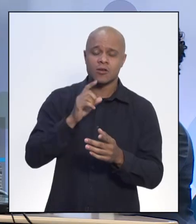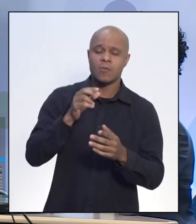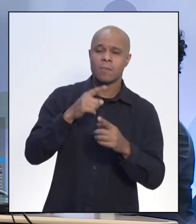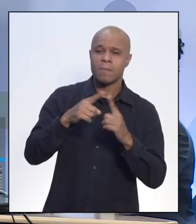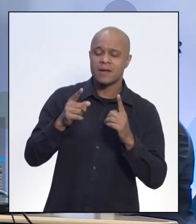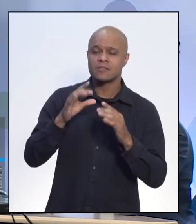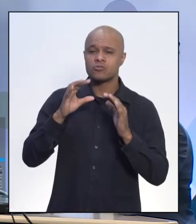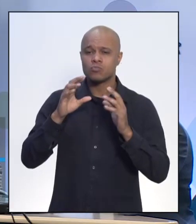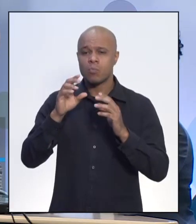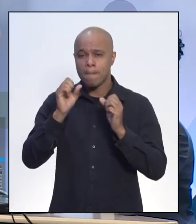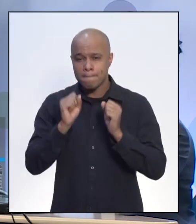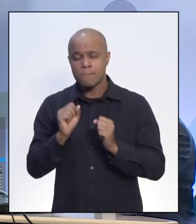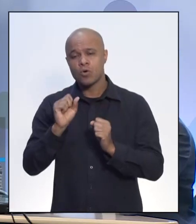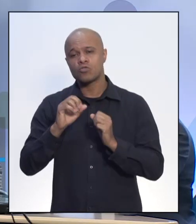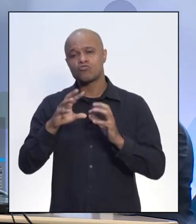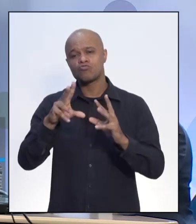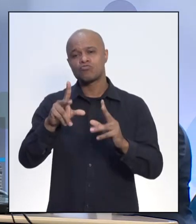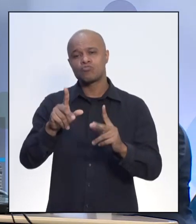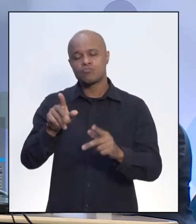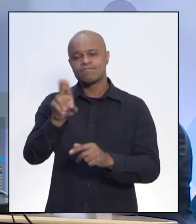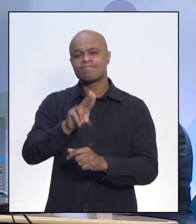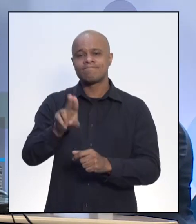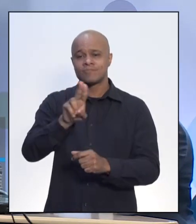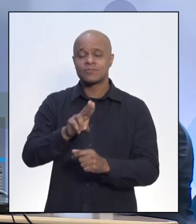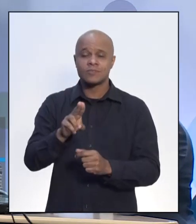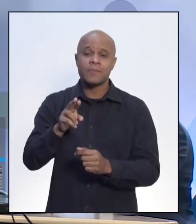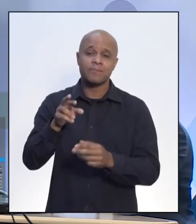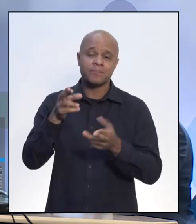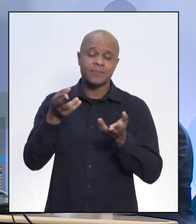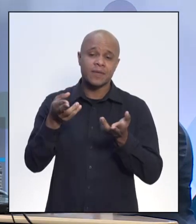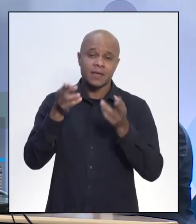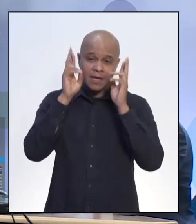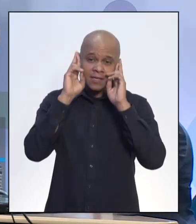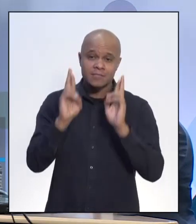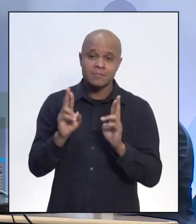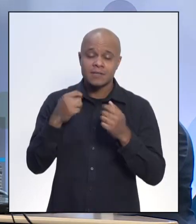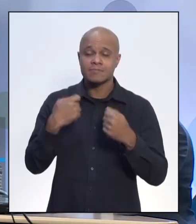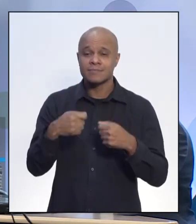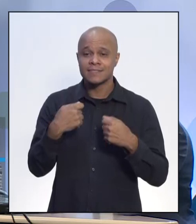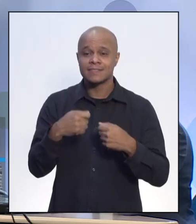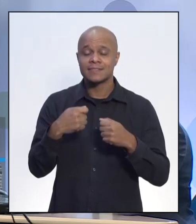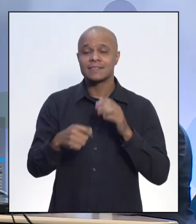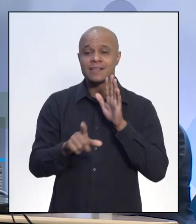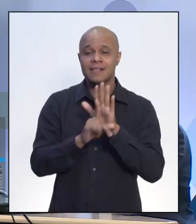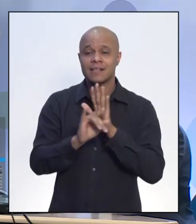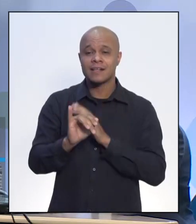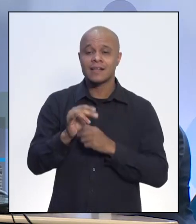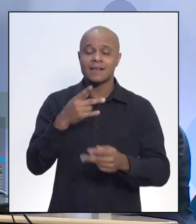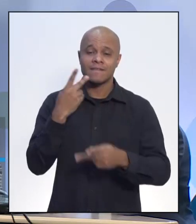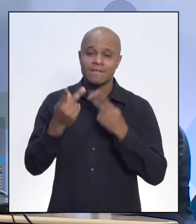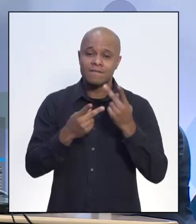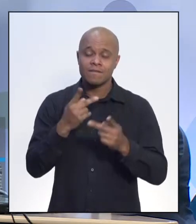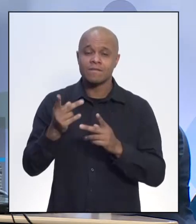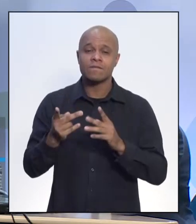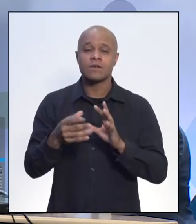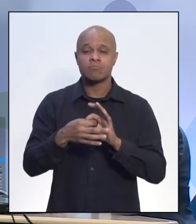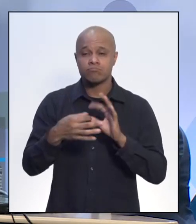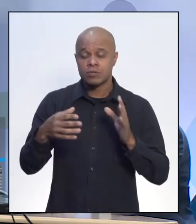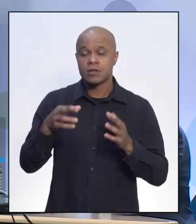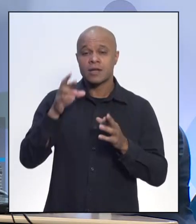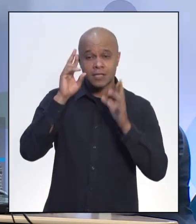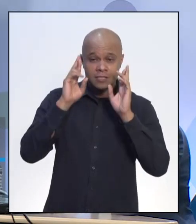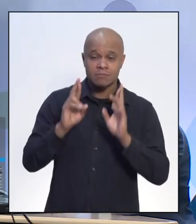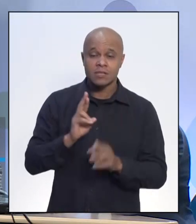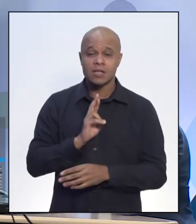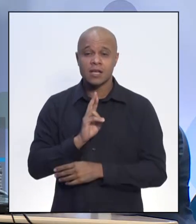religiosidade deve ser respeitada. Né? Aqui no Brasil, até na Constituição, nós temos. Né? O país é laico por causa disso, respeita todas as